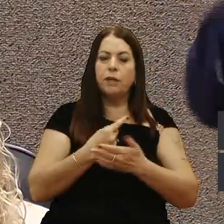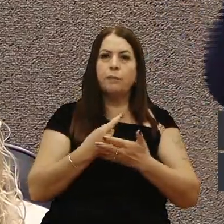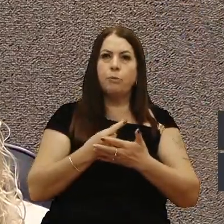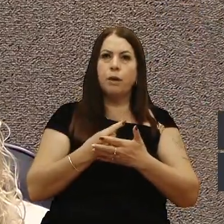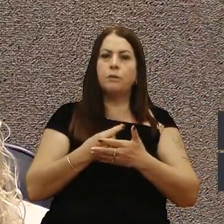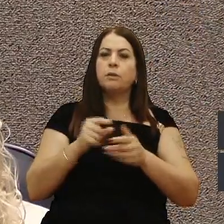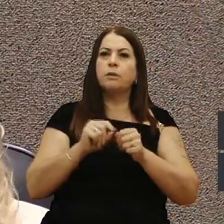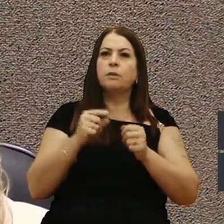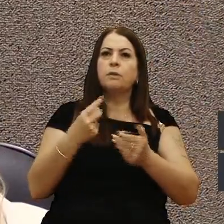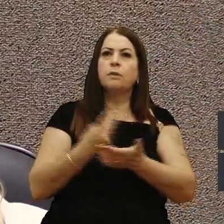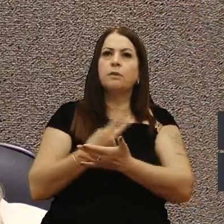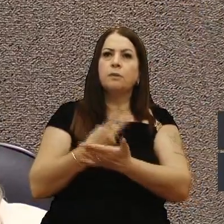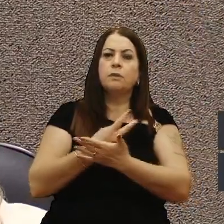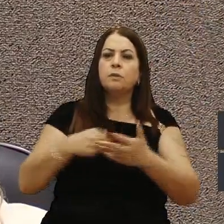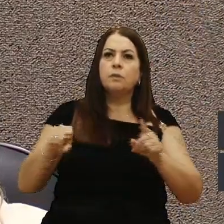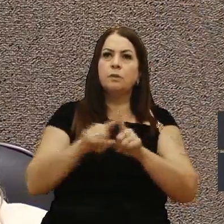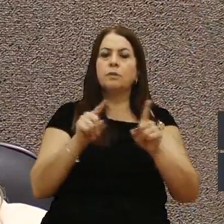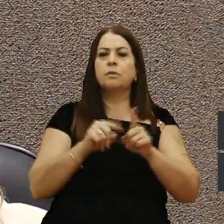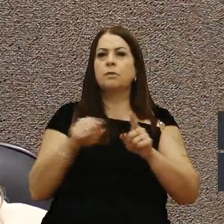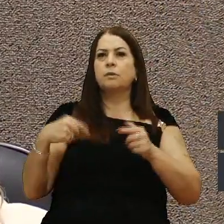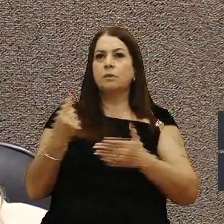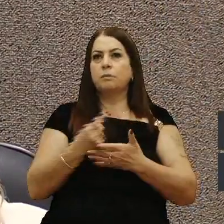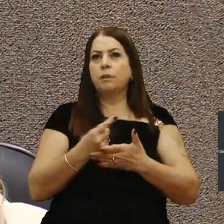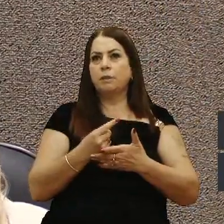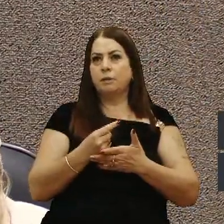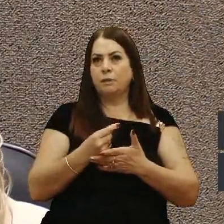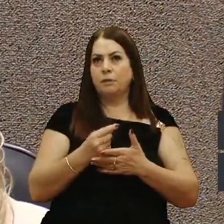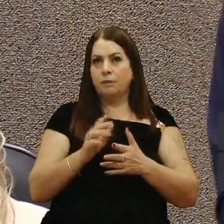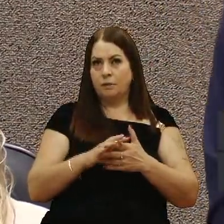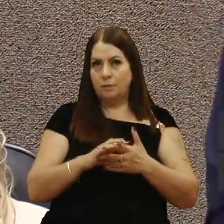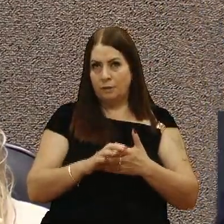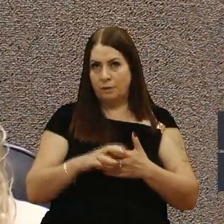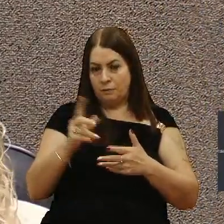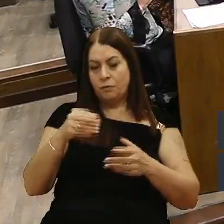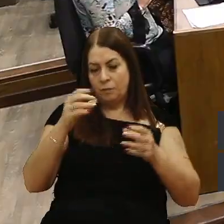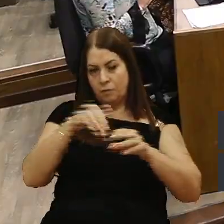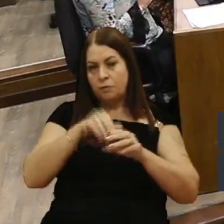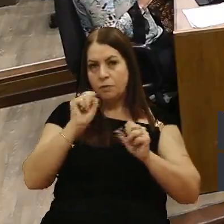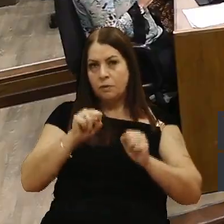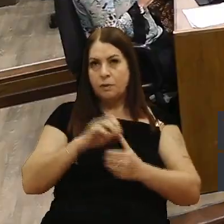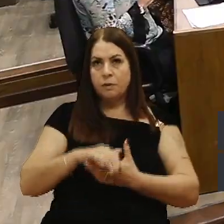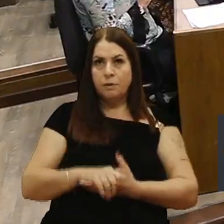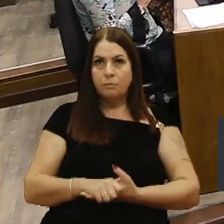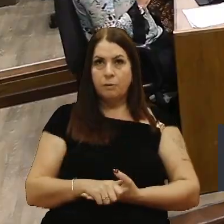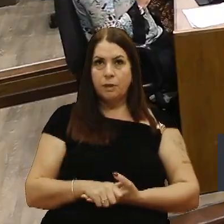como eu critico as coisas que o prefeito Adiló também faz errado. Voto sim, senhor presidente.